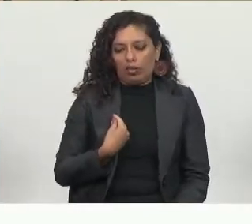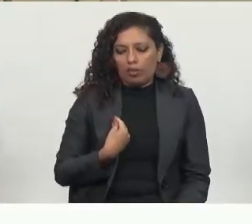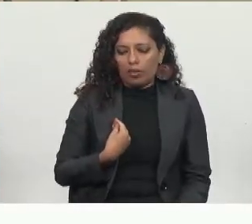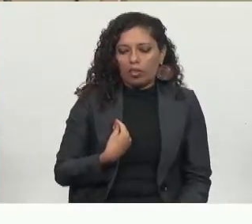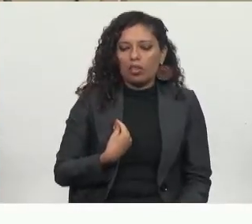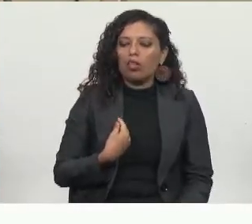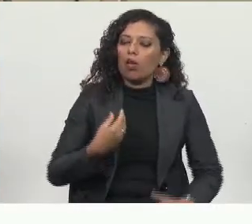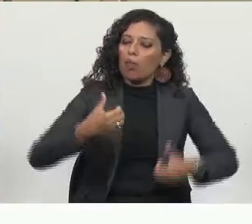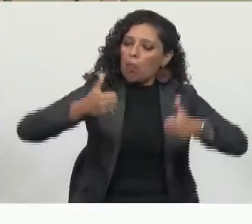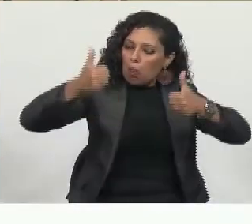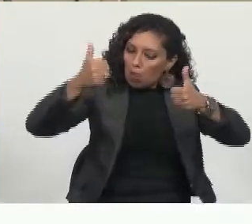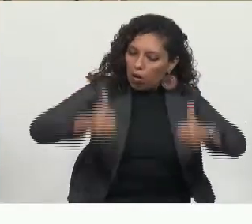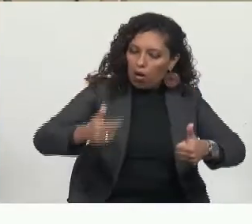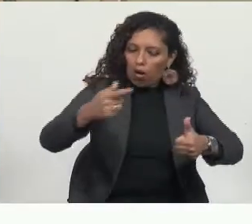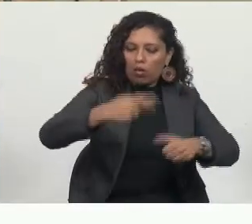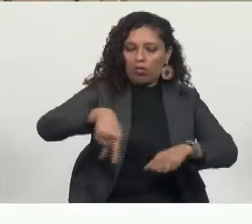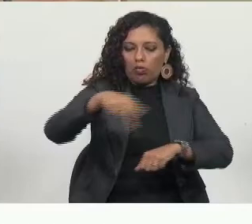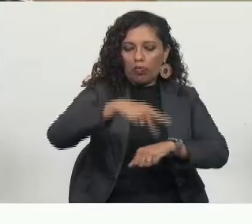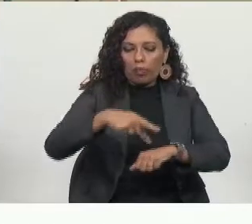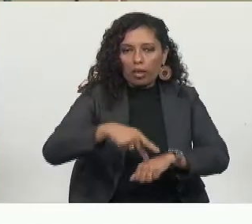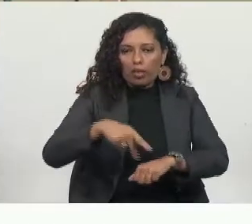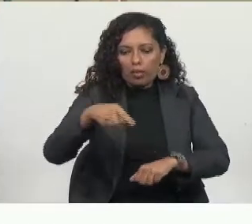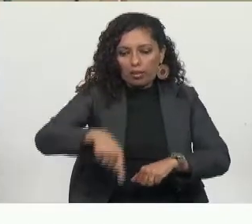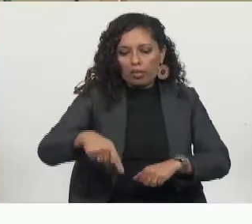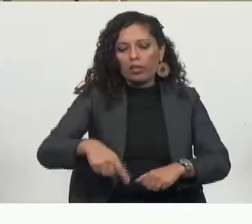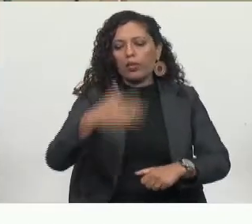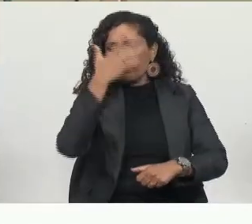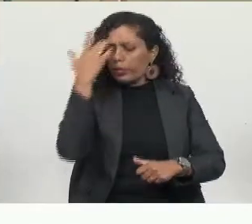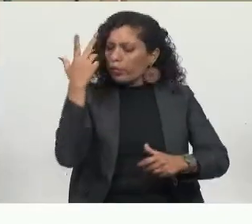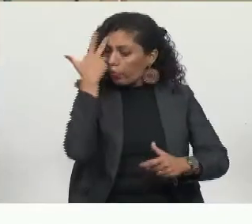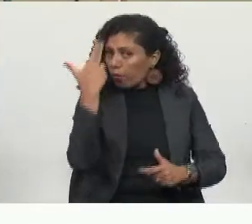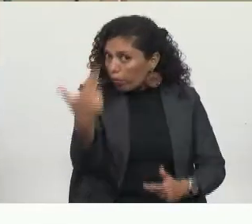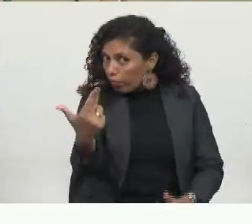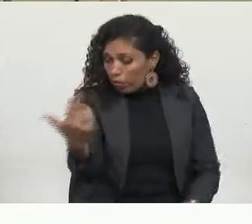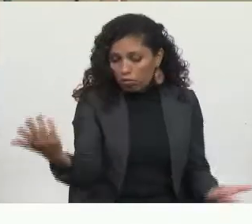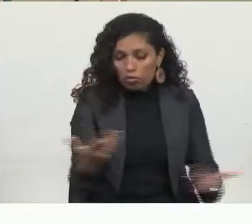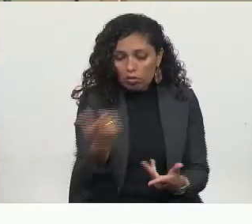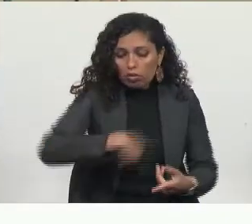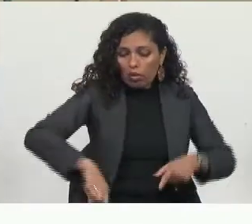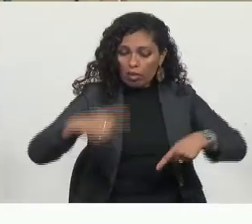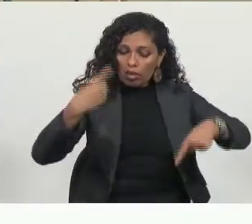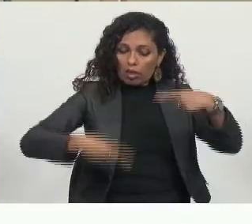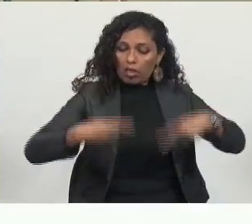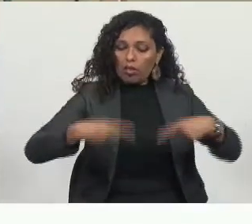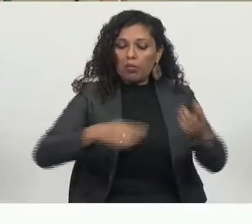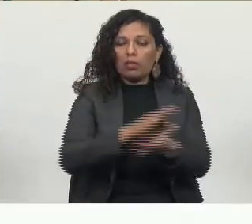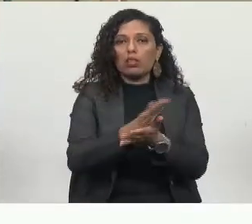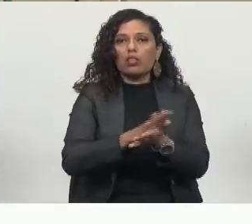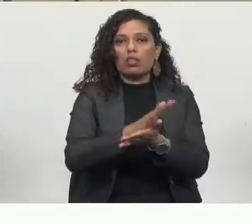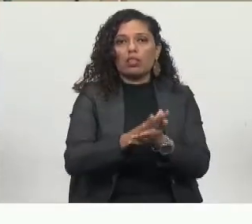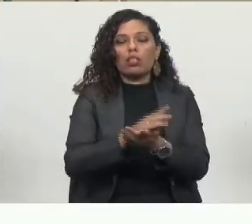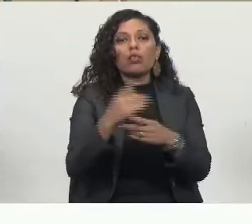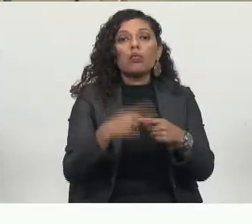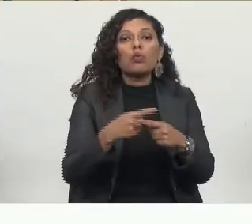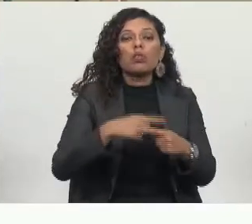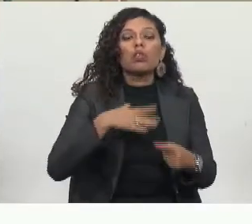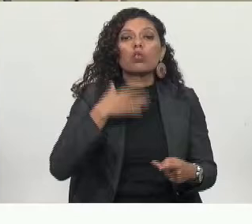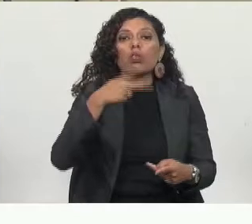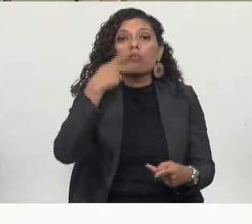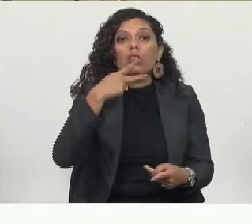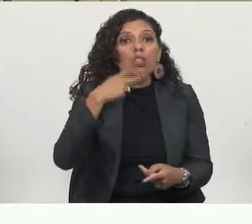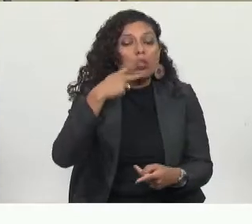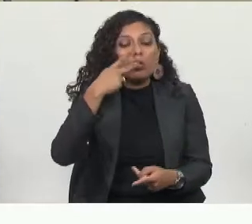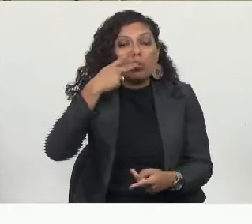nesse país, nós nem estaríamos debatendo sobre isso. Porque o que eu estou falando é o